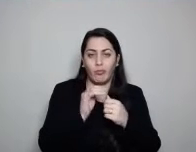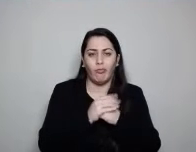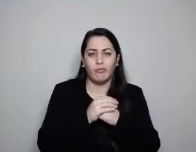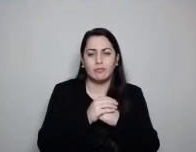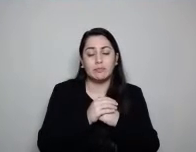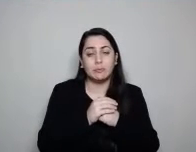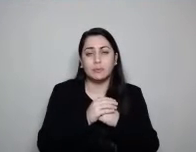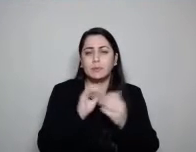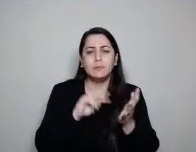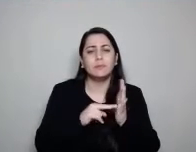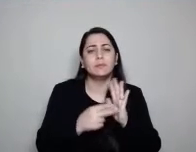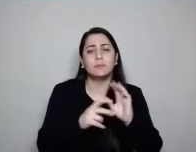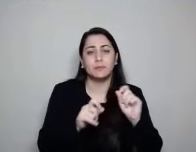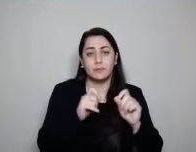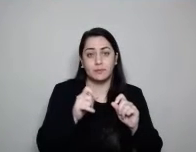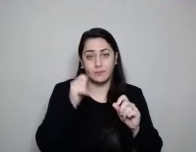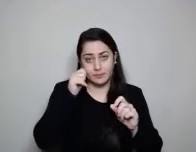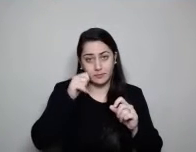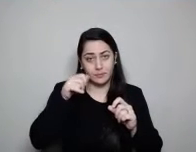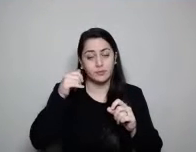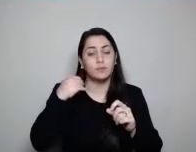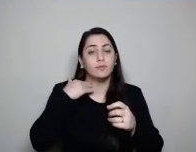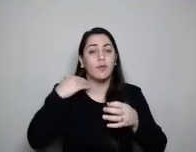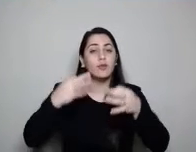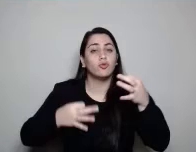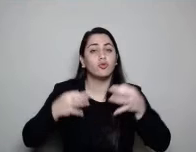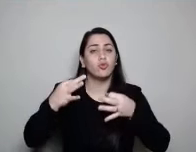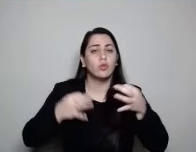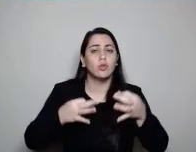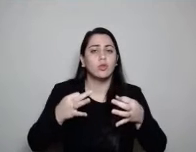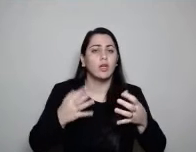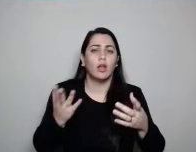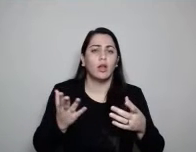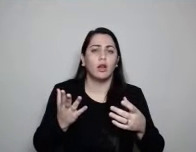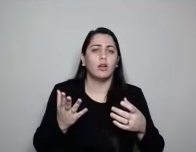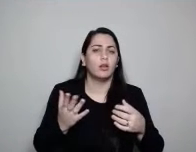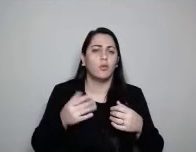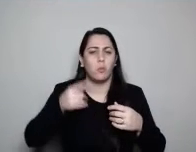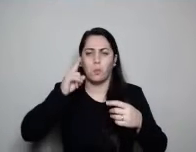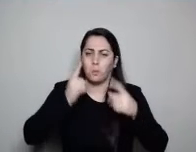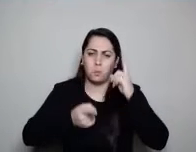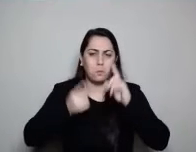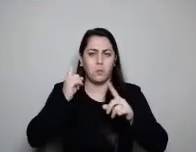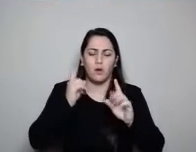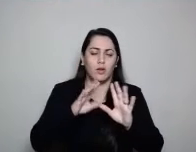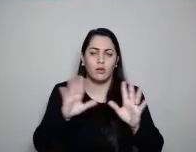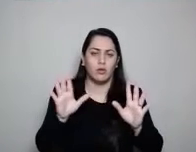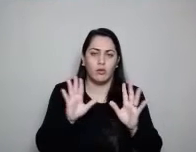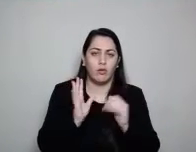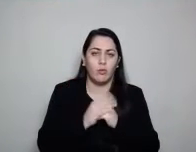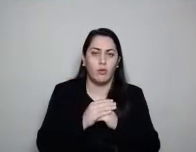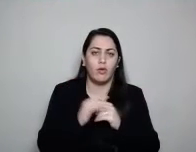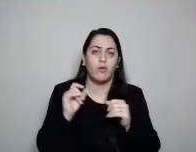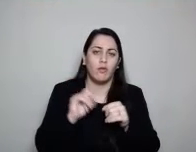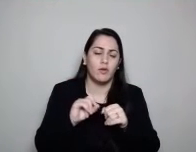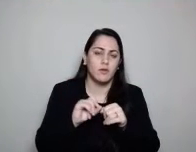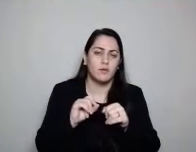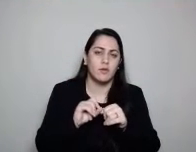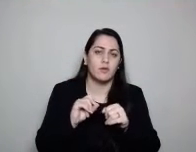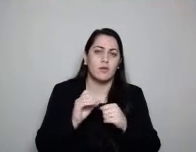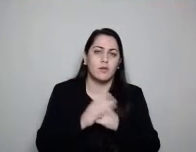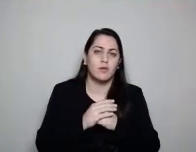a juíza, ela não determina, ela não comanda que sejam realizados esses tratamentos